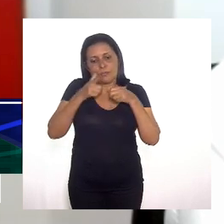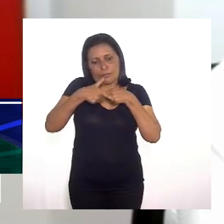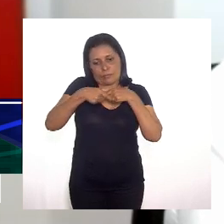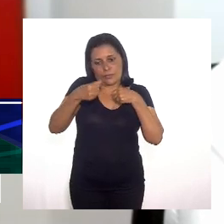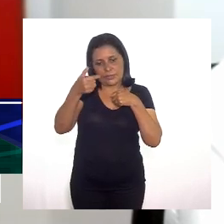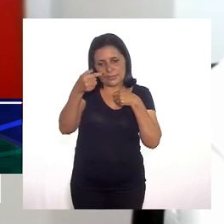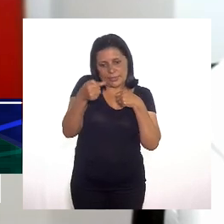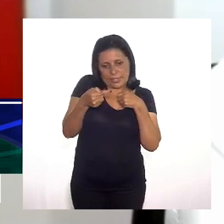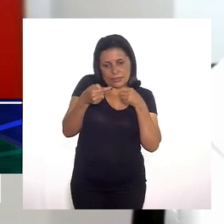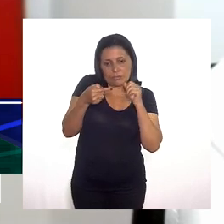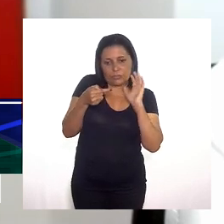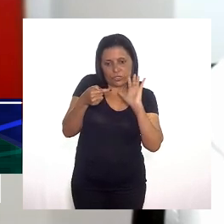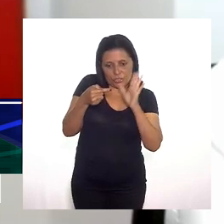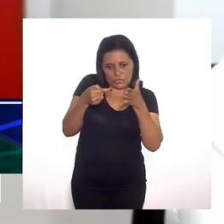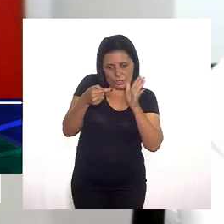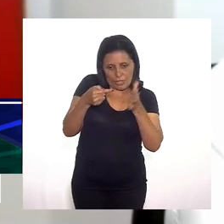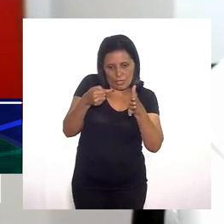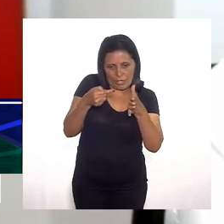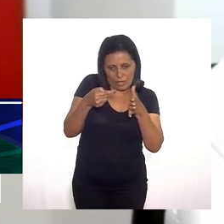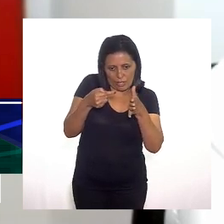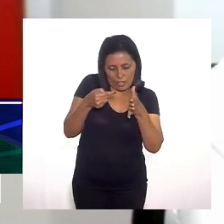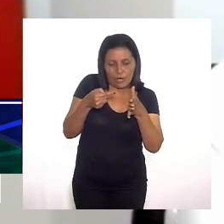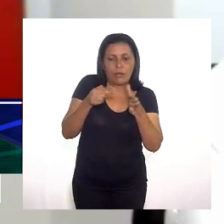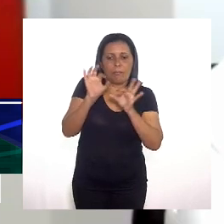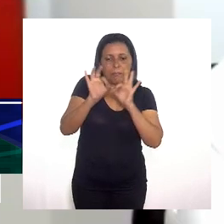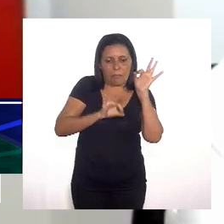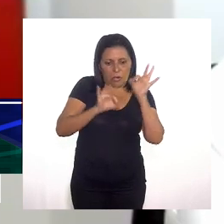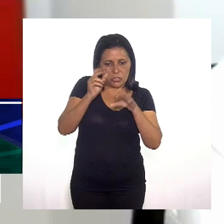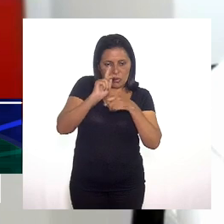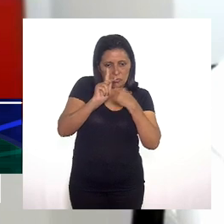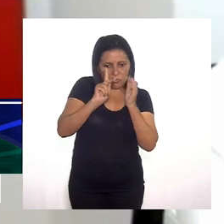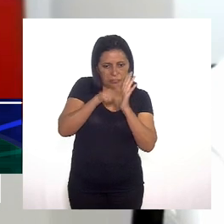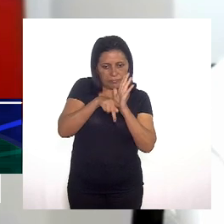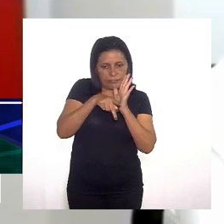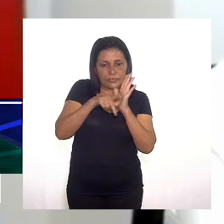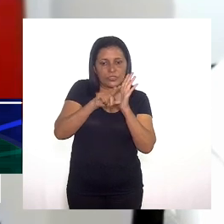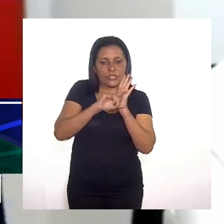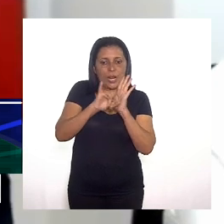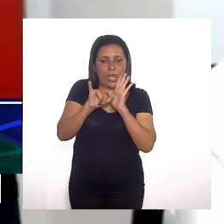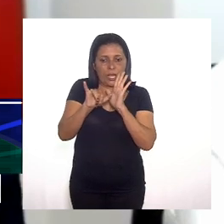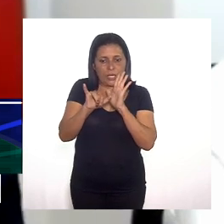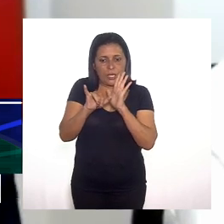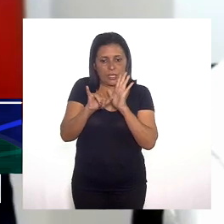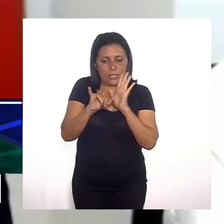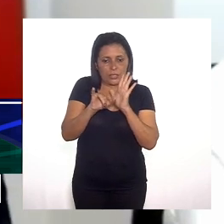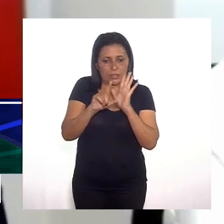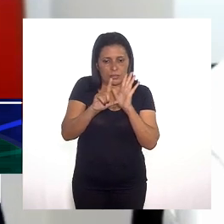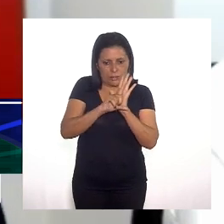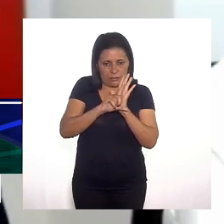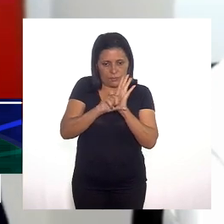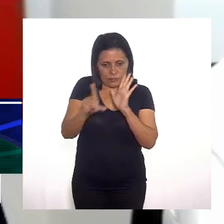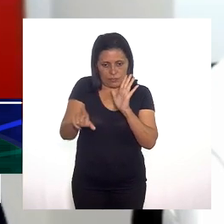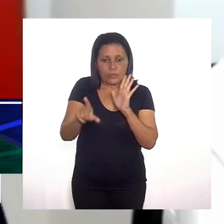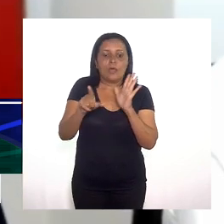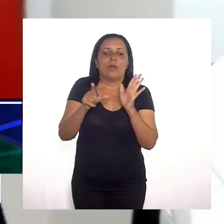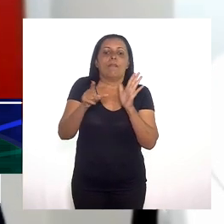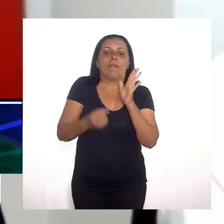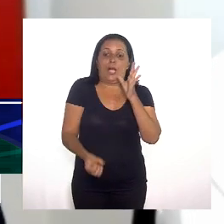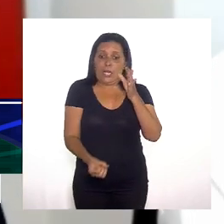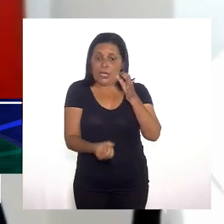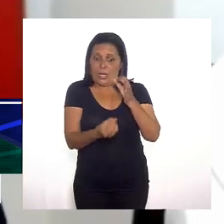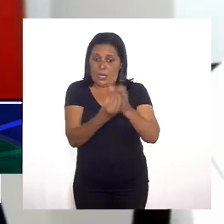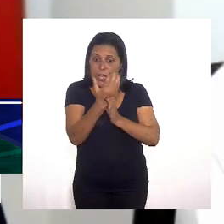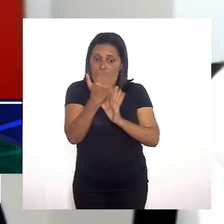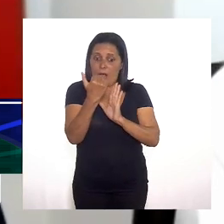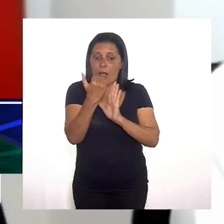7 foi vetado do projeto de lei, virou lei, e agora ela estaria propondo um projeto de lei para criar um programa. Então, eu